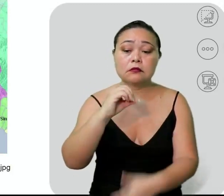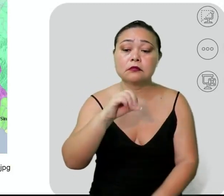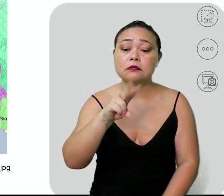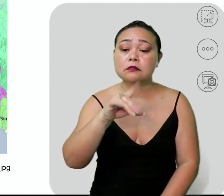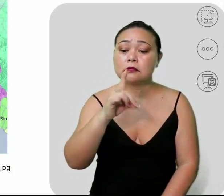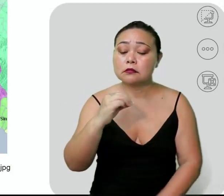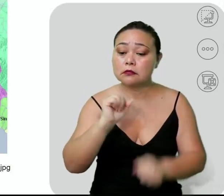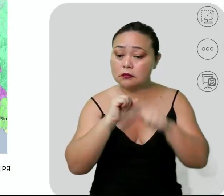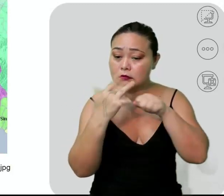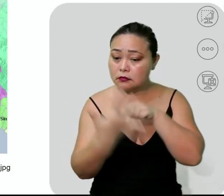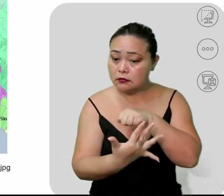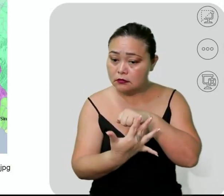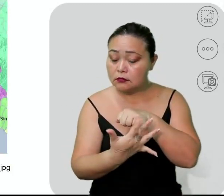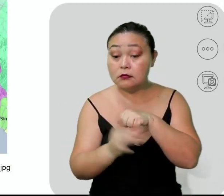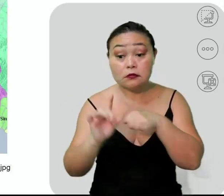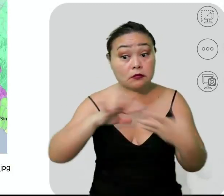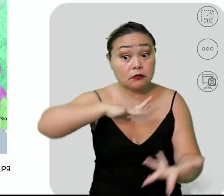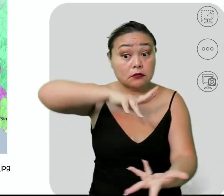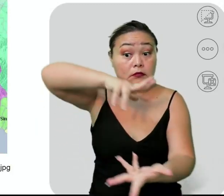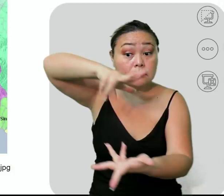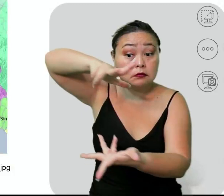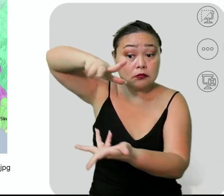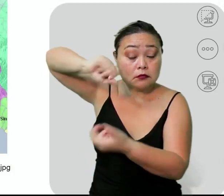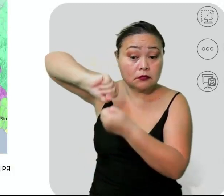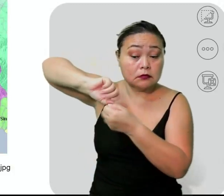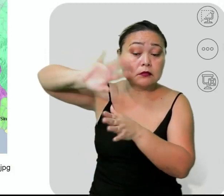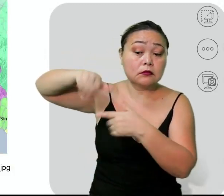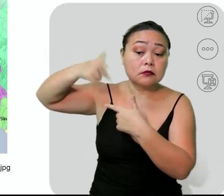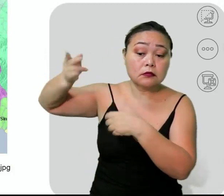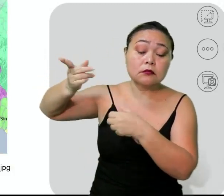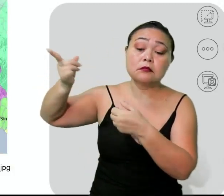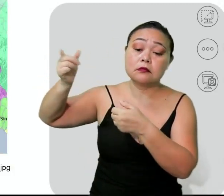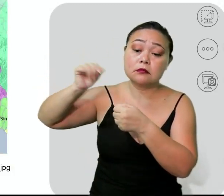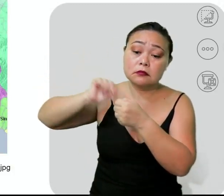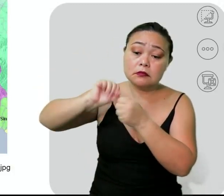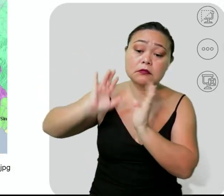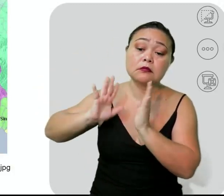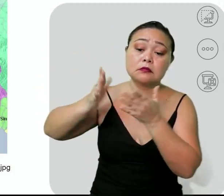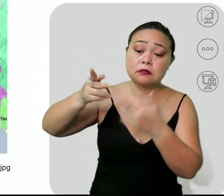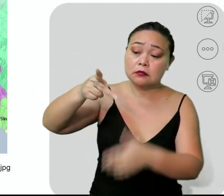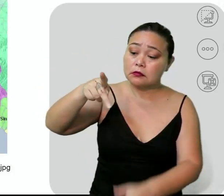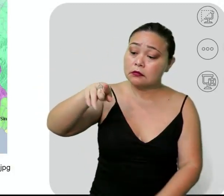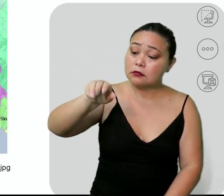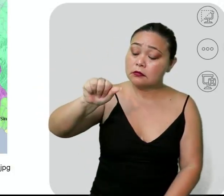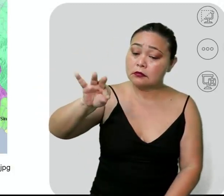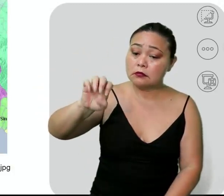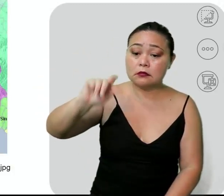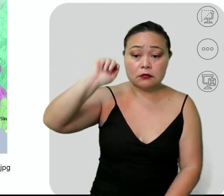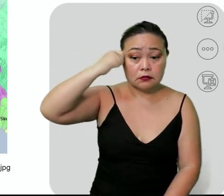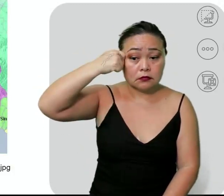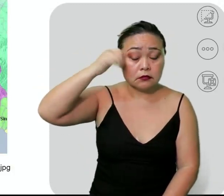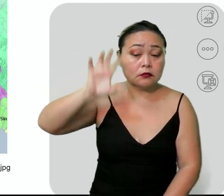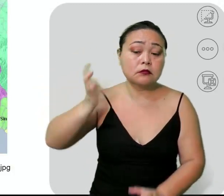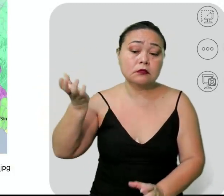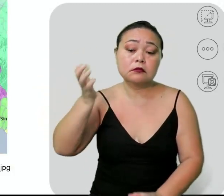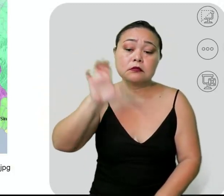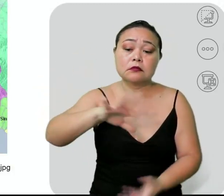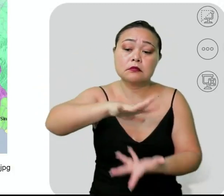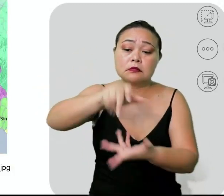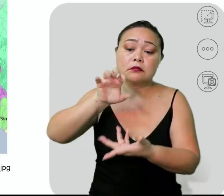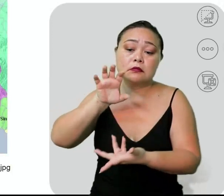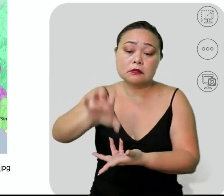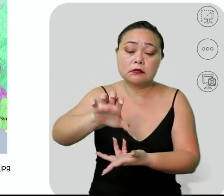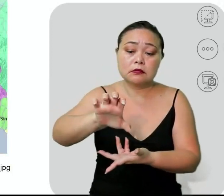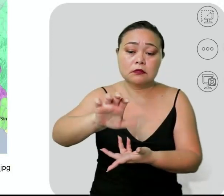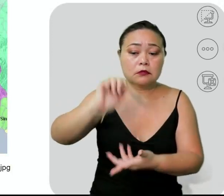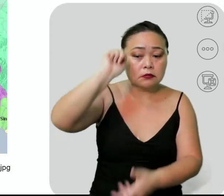Covid hoje é a nível mundial, né? E a peste negra foi a nível continental aqui, no caso,